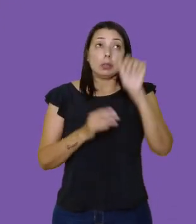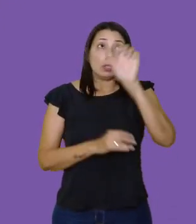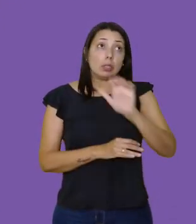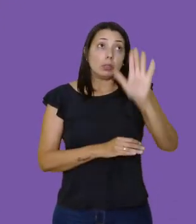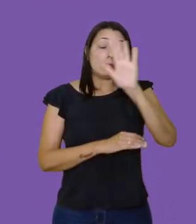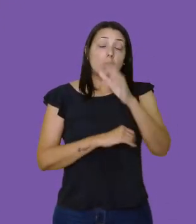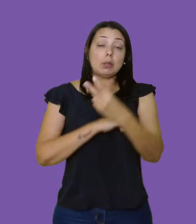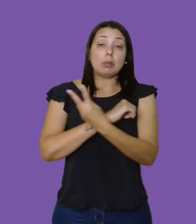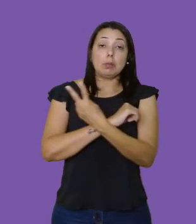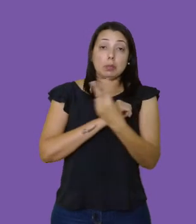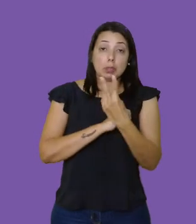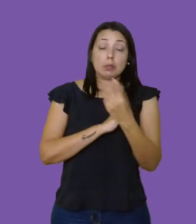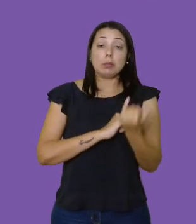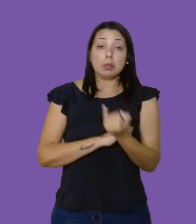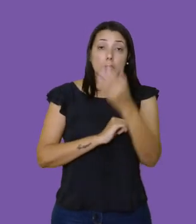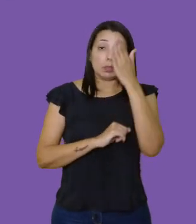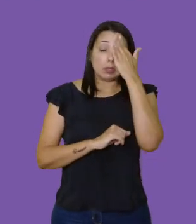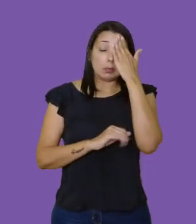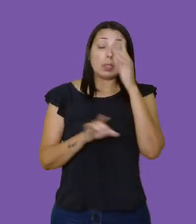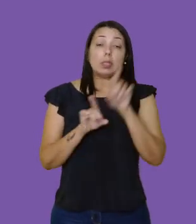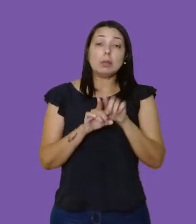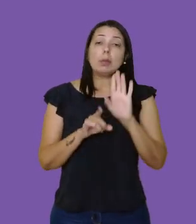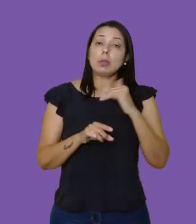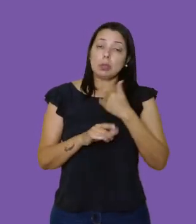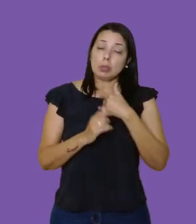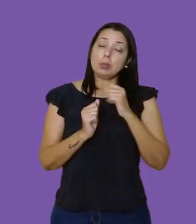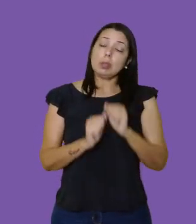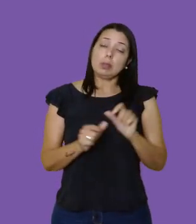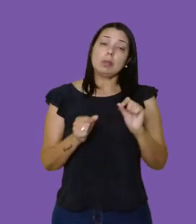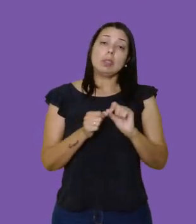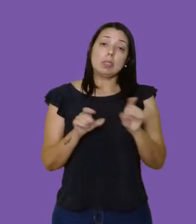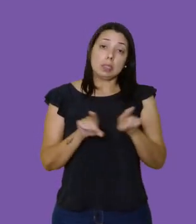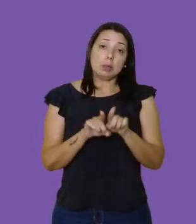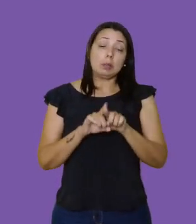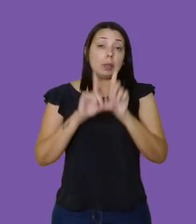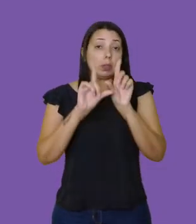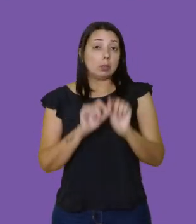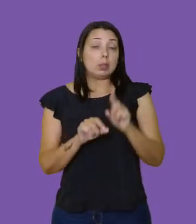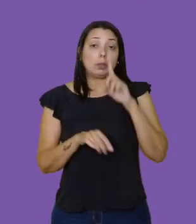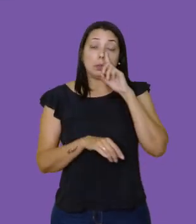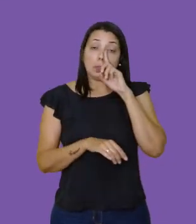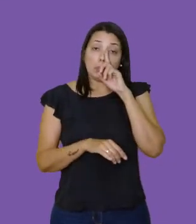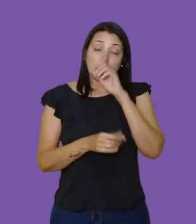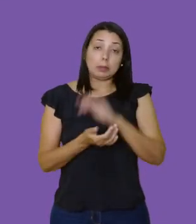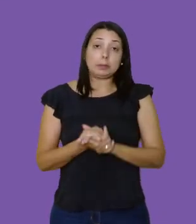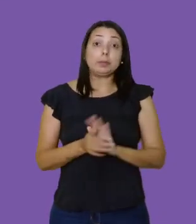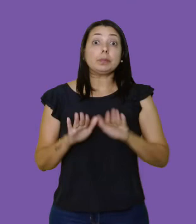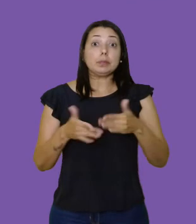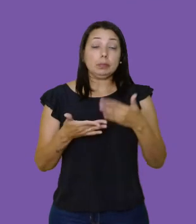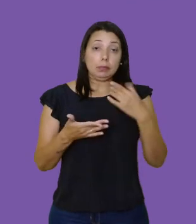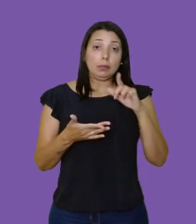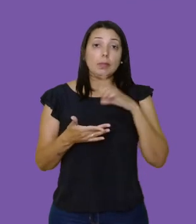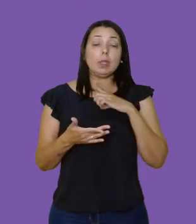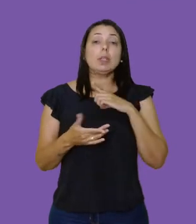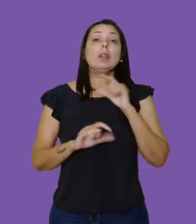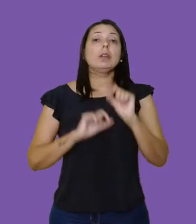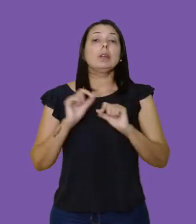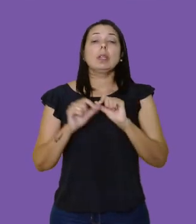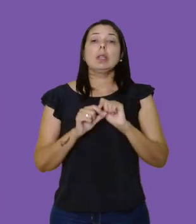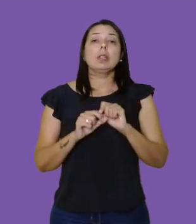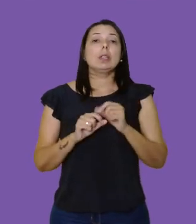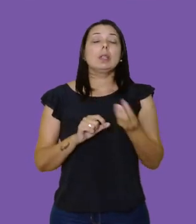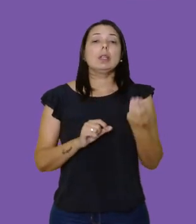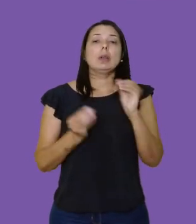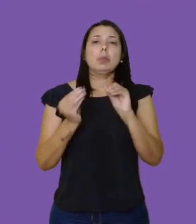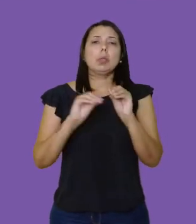Proteção de Dados. É importante a gente saber também o que a gente pode fazer para reduzir esses riscos, né? E aí vai desde a gente não